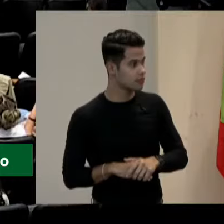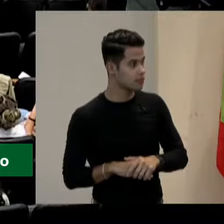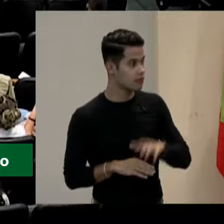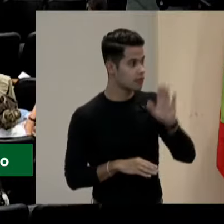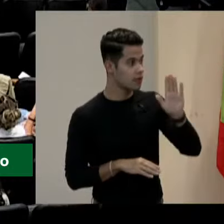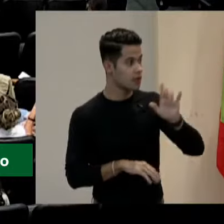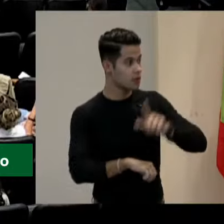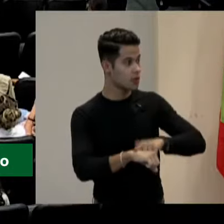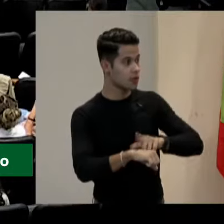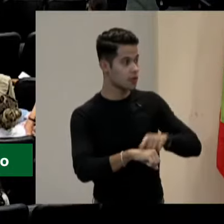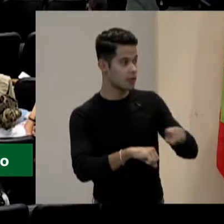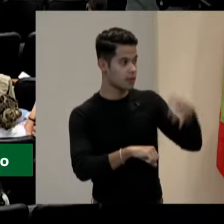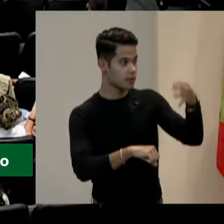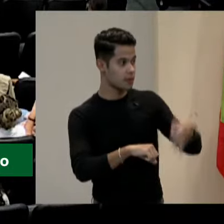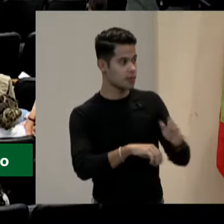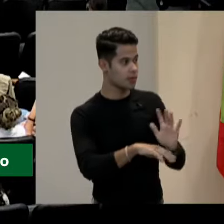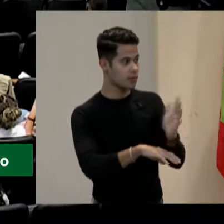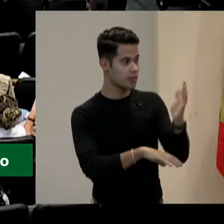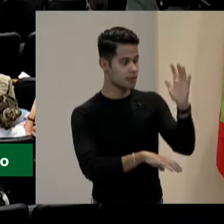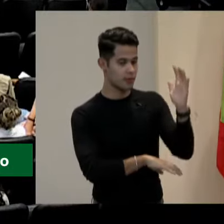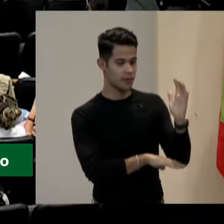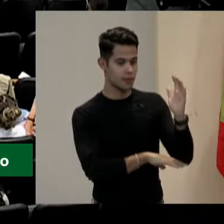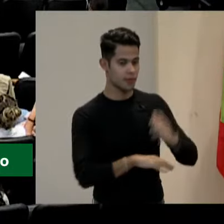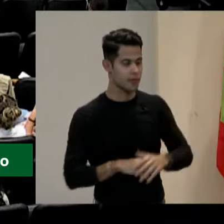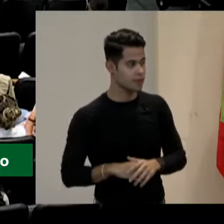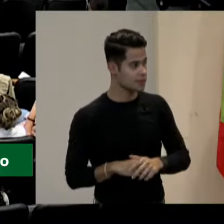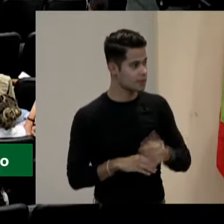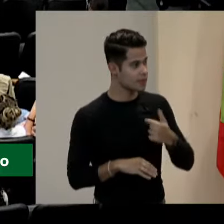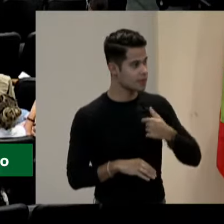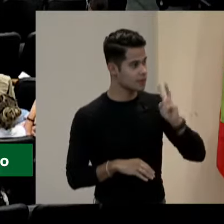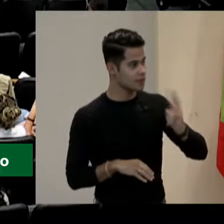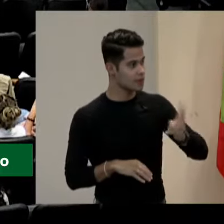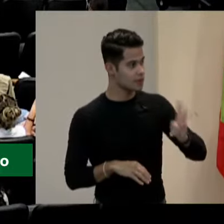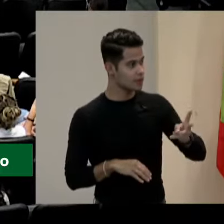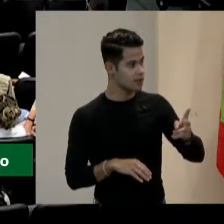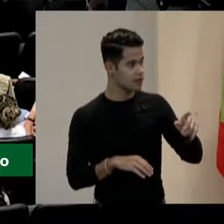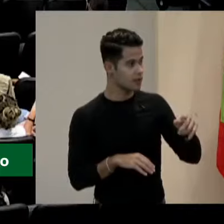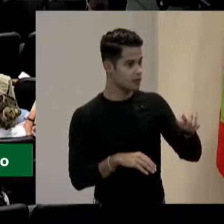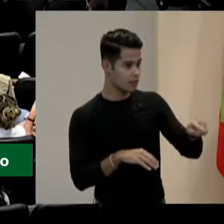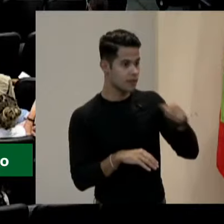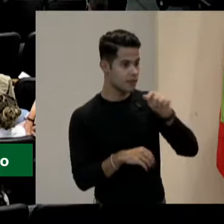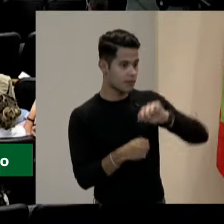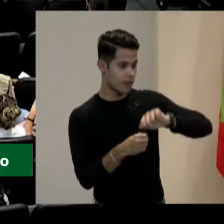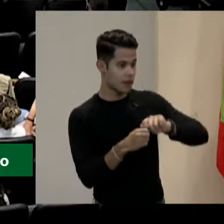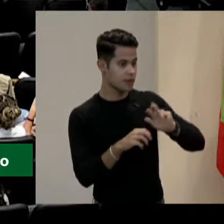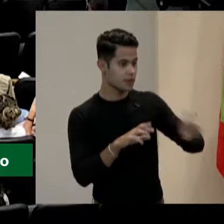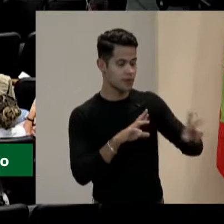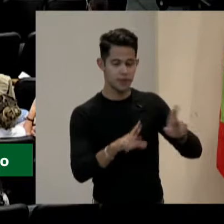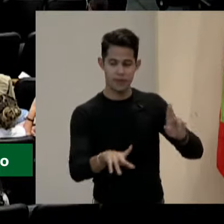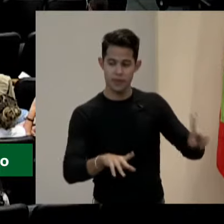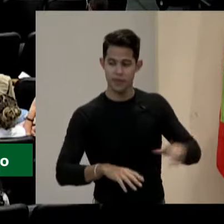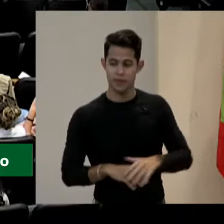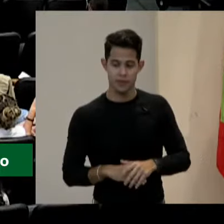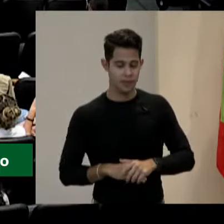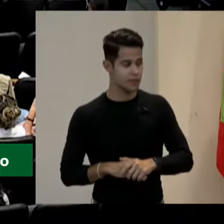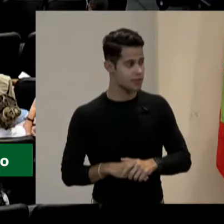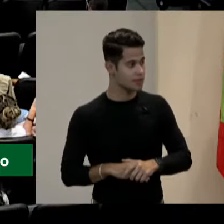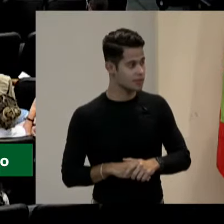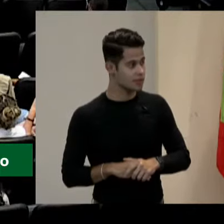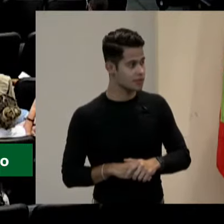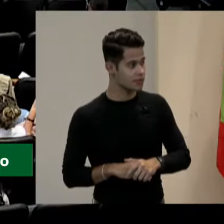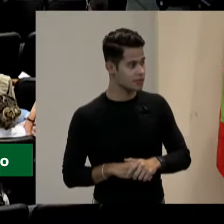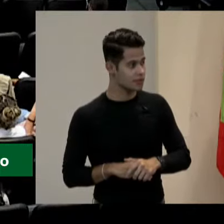você, ele já quer te matar, mas para nós não. Para você não faz diferença. Eu, mas vamos plantar lá. Eu assumo a responsabilidade, vocês falam